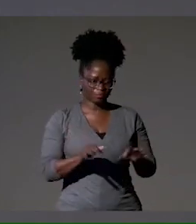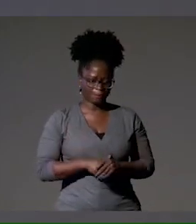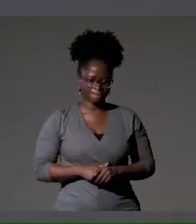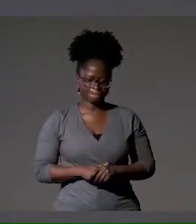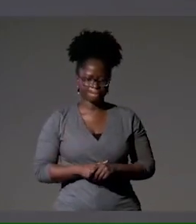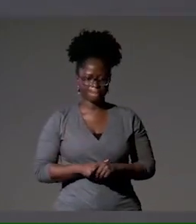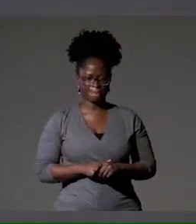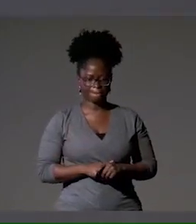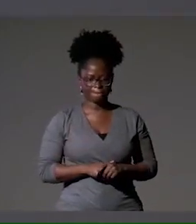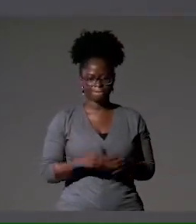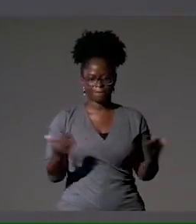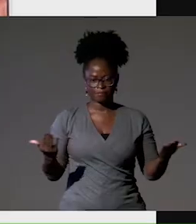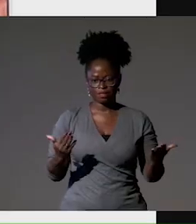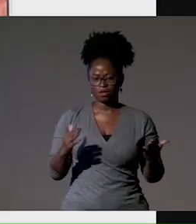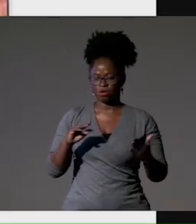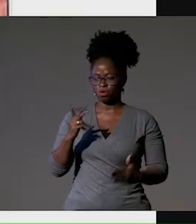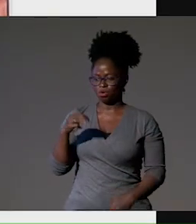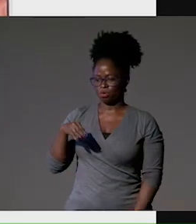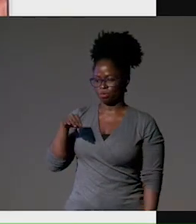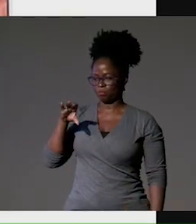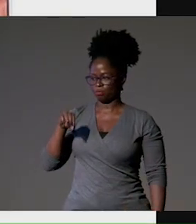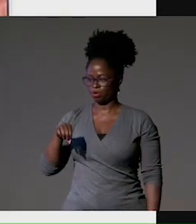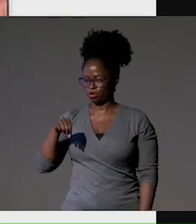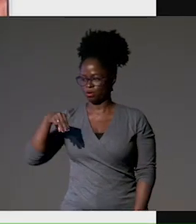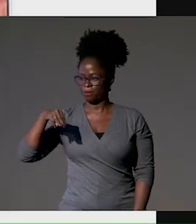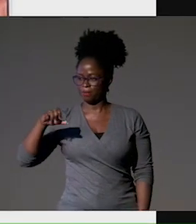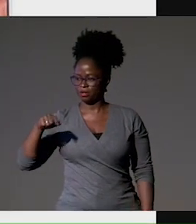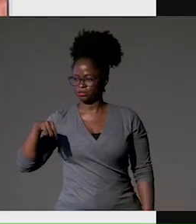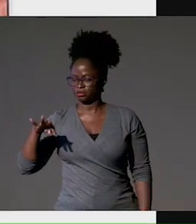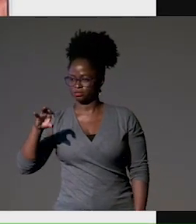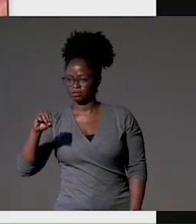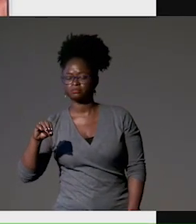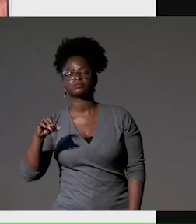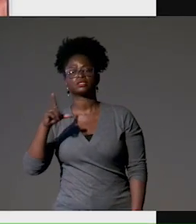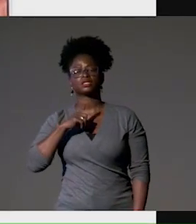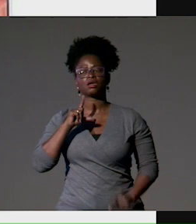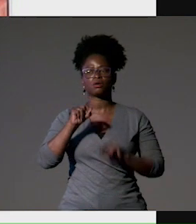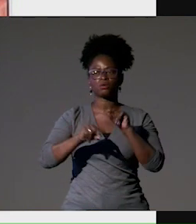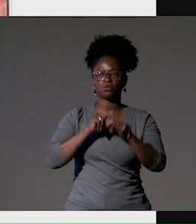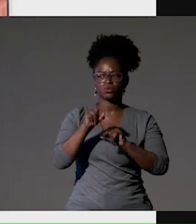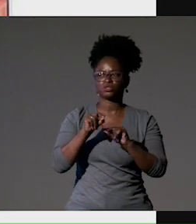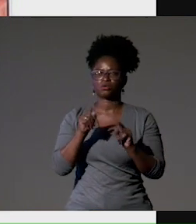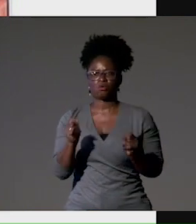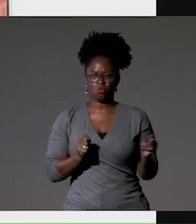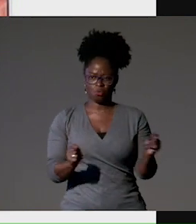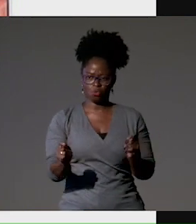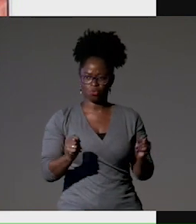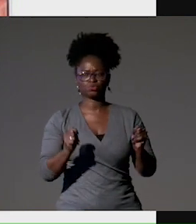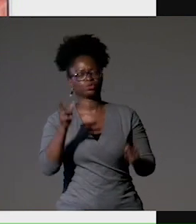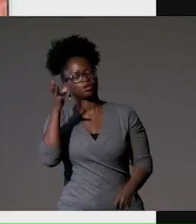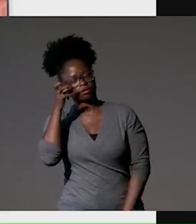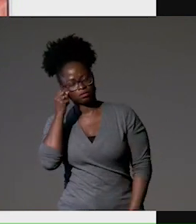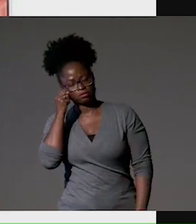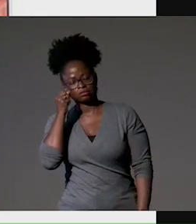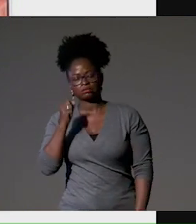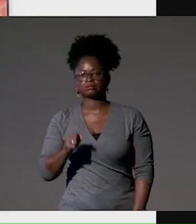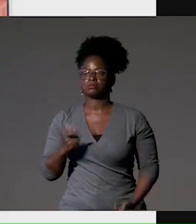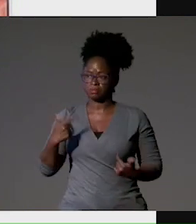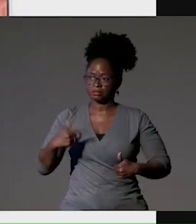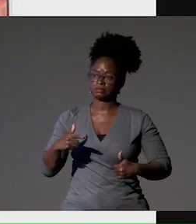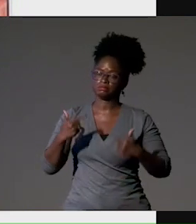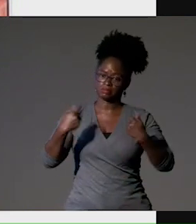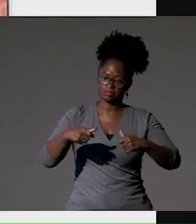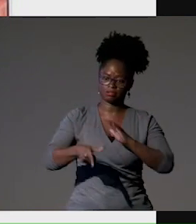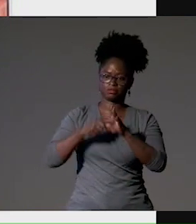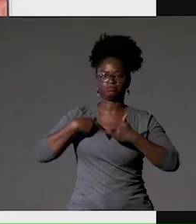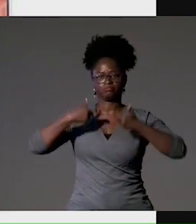A produção do hormônio melatonina é uma das formas de nosso corpo regular essa questão do sono. Acho que não teria como não colocar isso